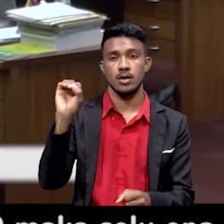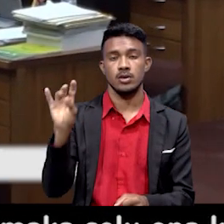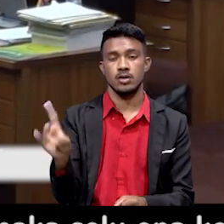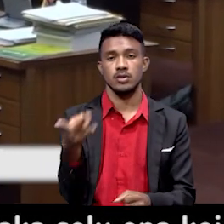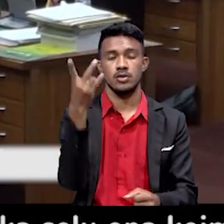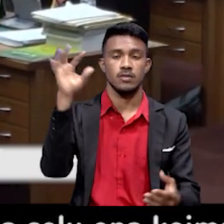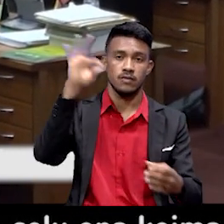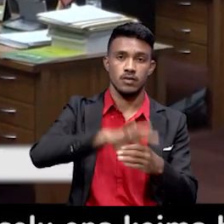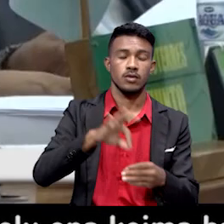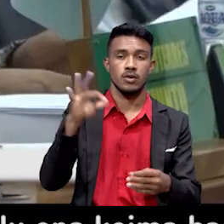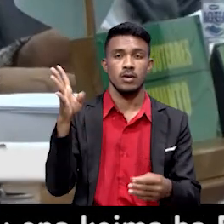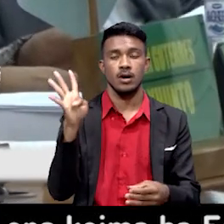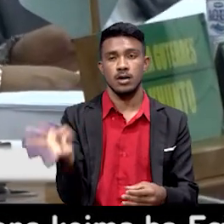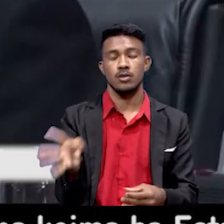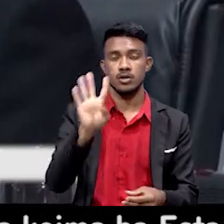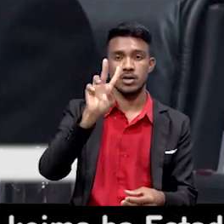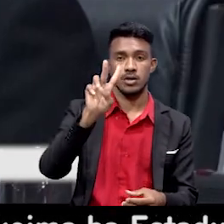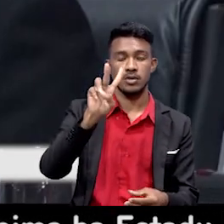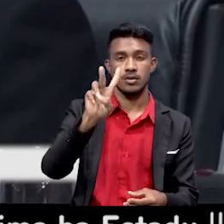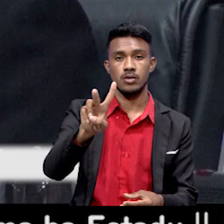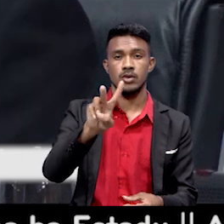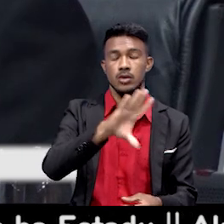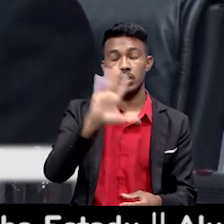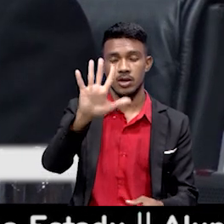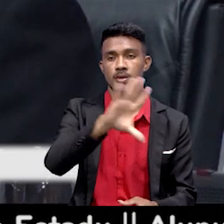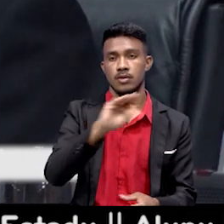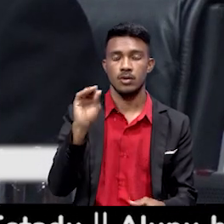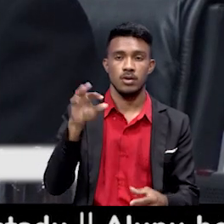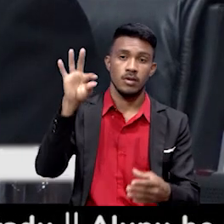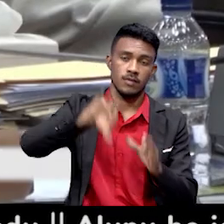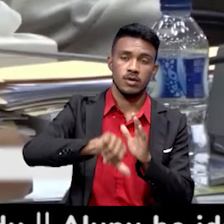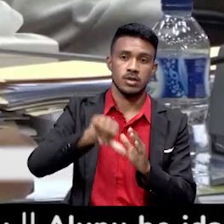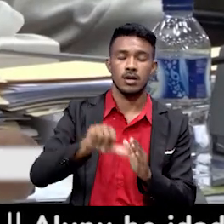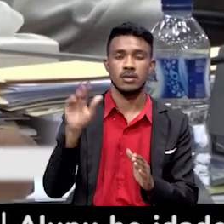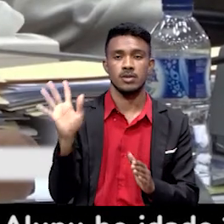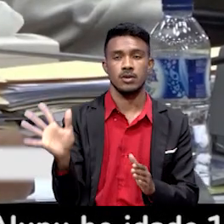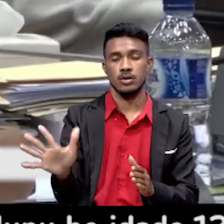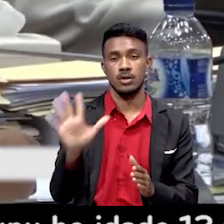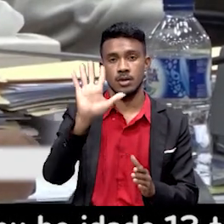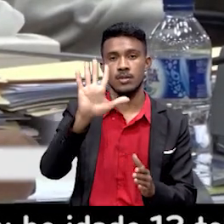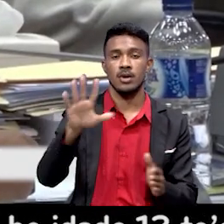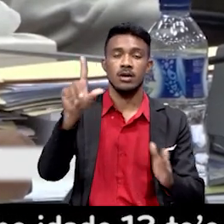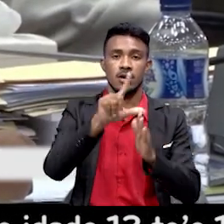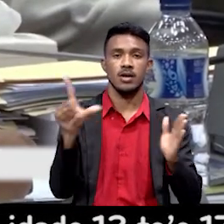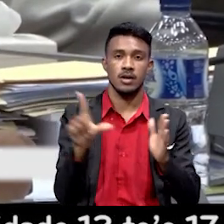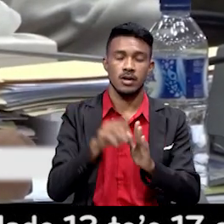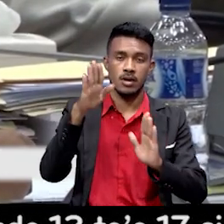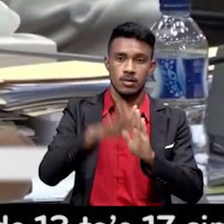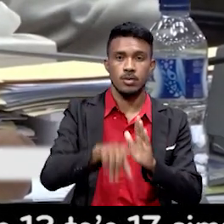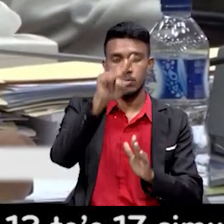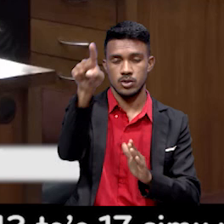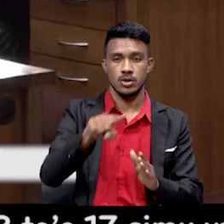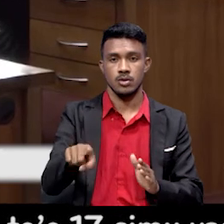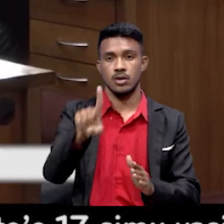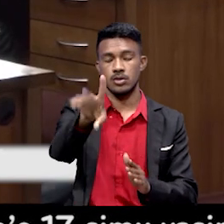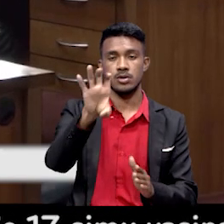hat nulu resing rua contra lima no abstenção lima. Proposta lei ne consegue a menos 11% atus ida ba